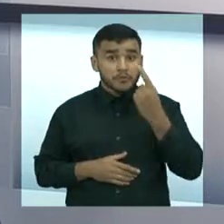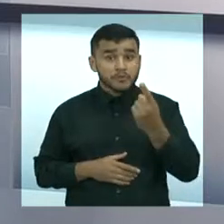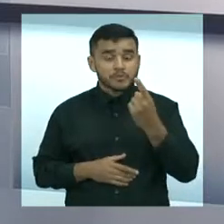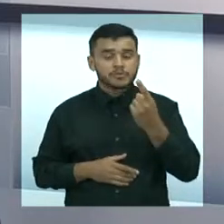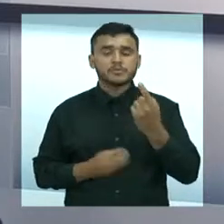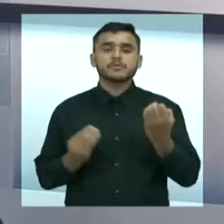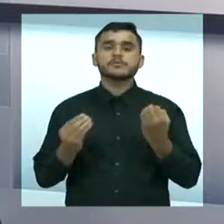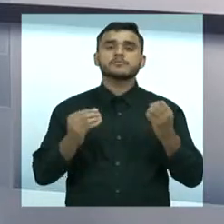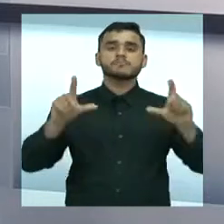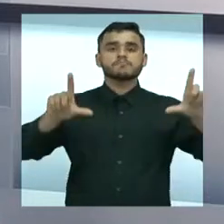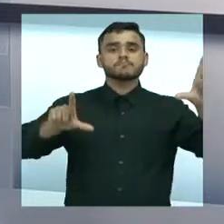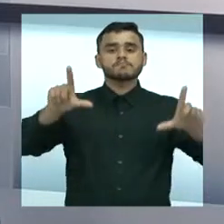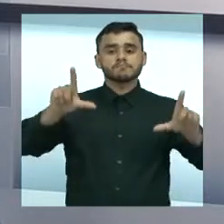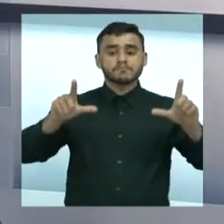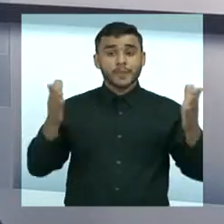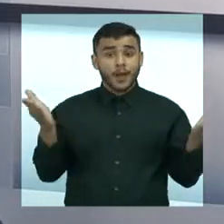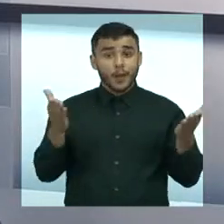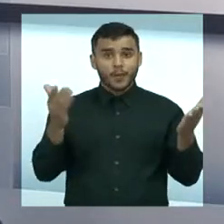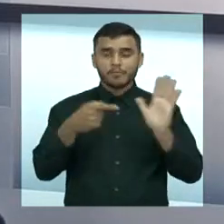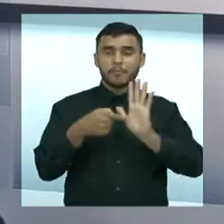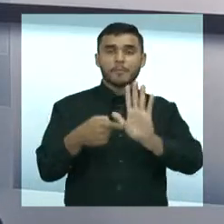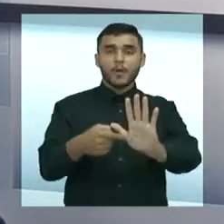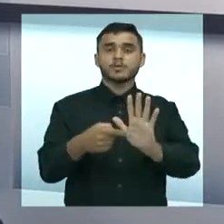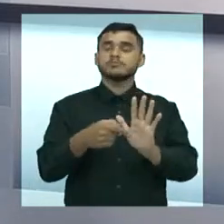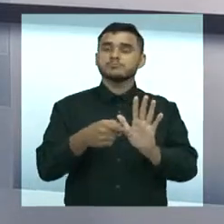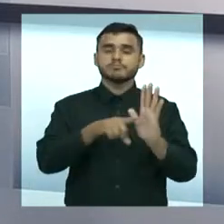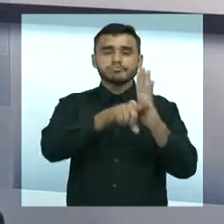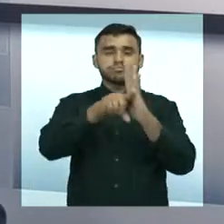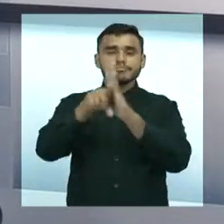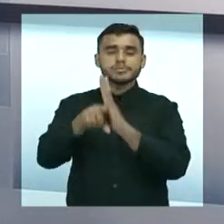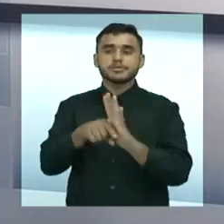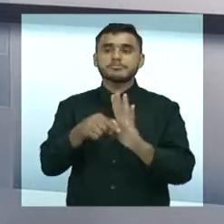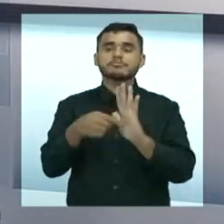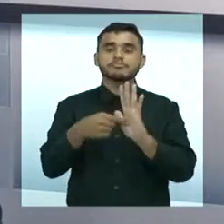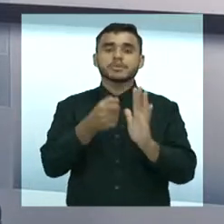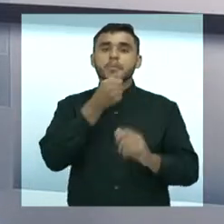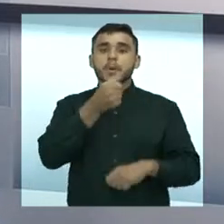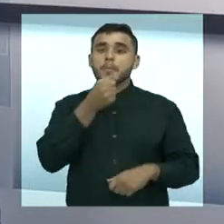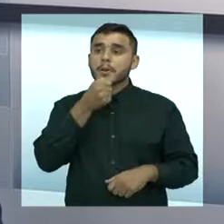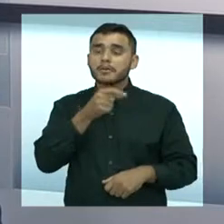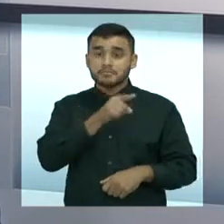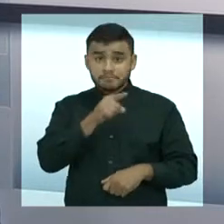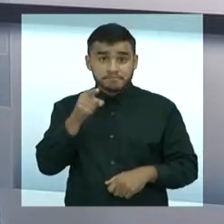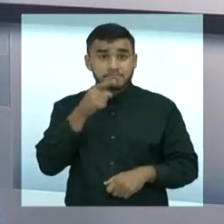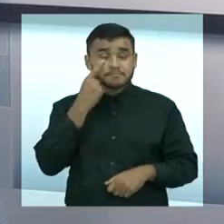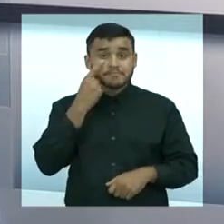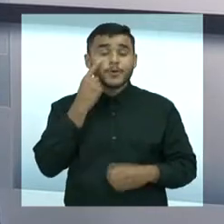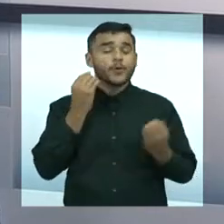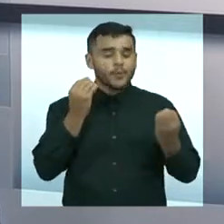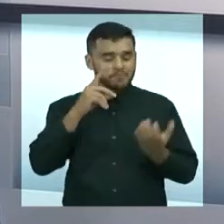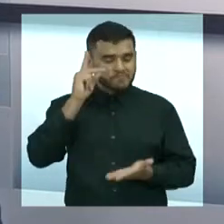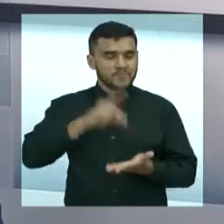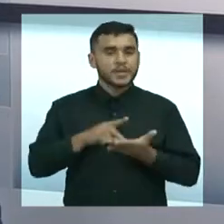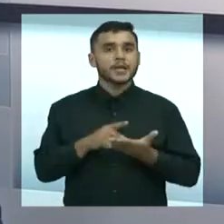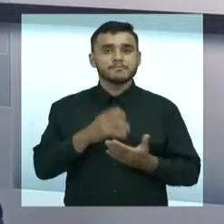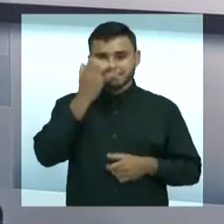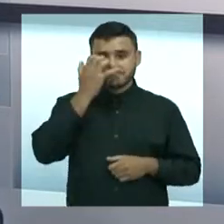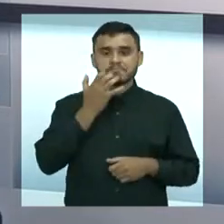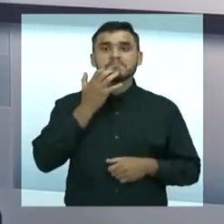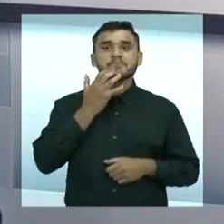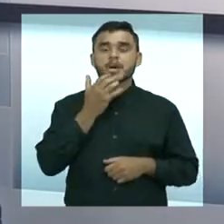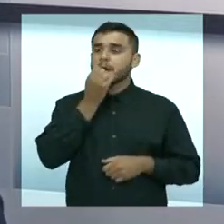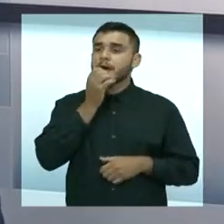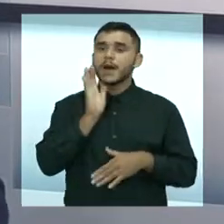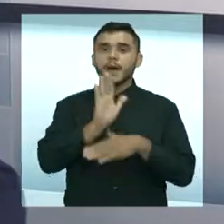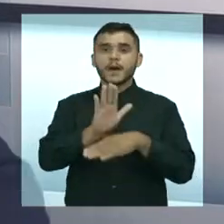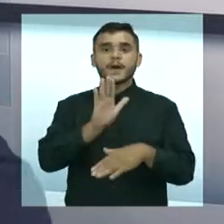uma reportagem que faz uma referência importante sobre este momento das políticas públicas que